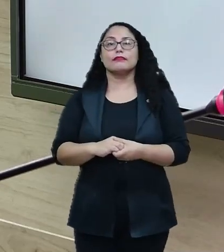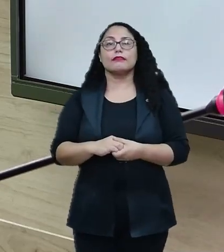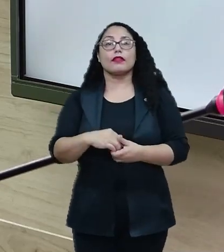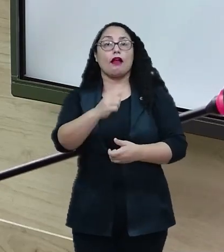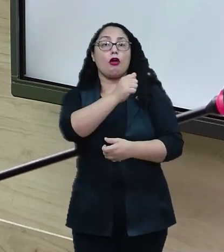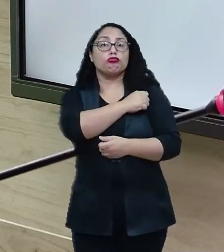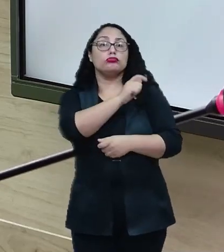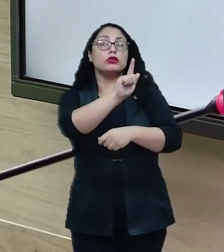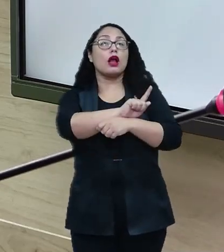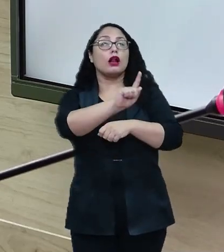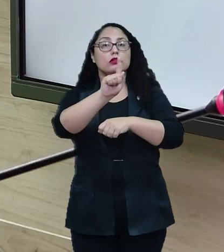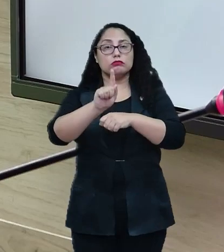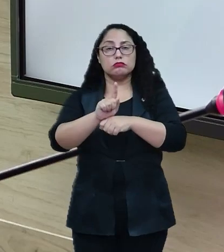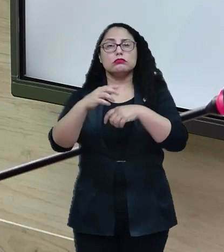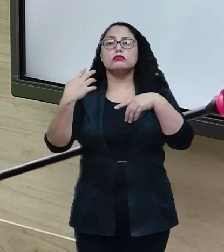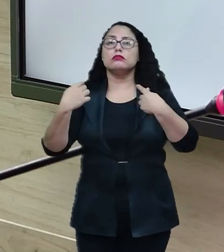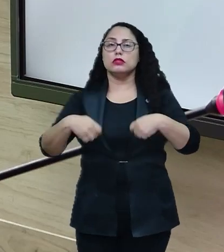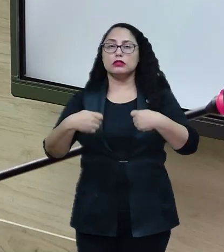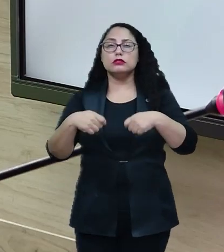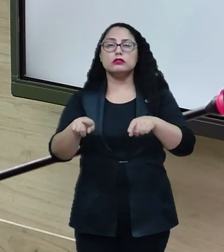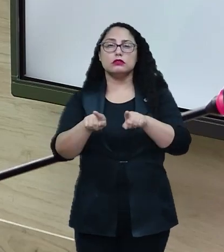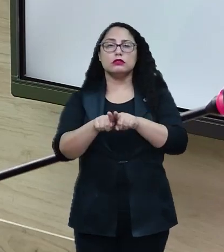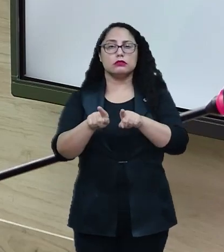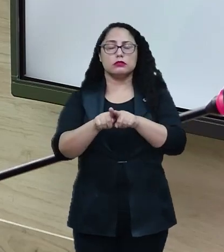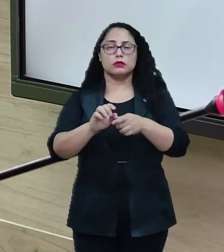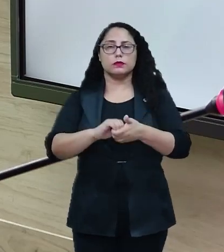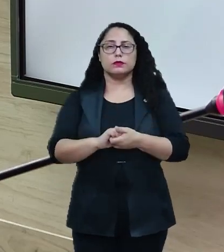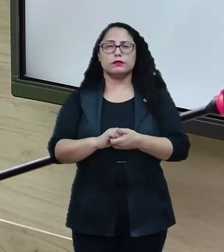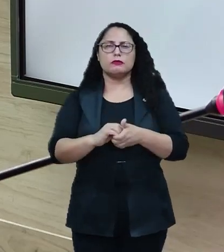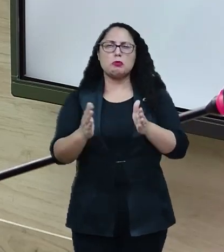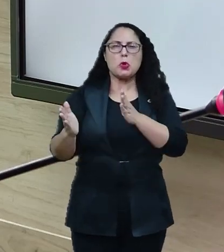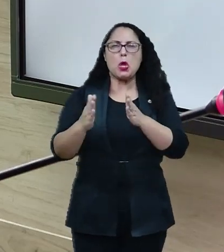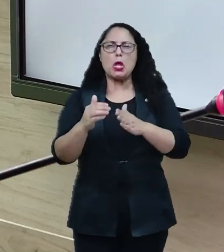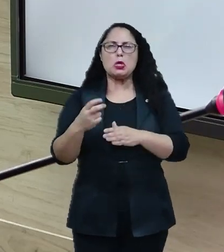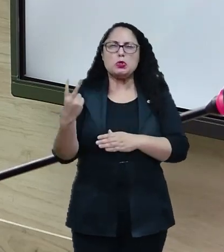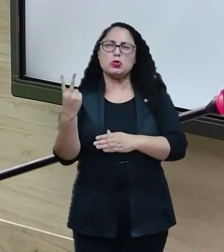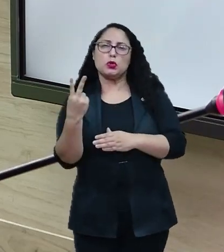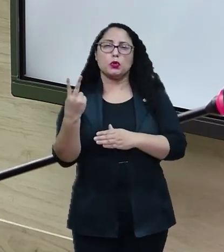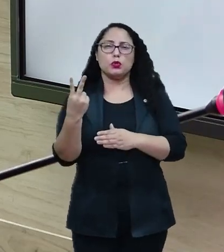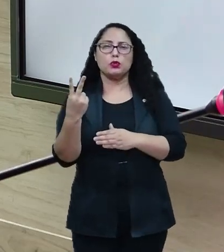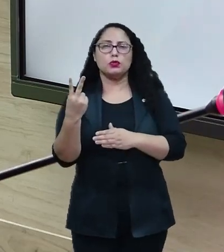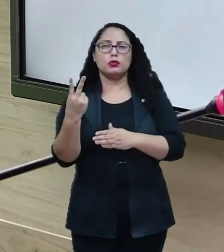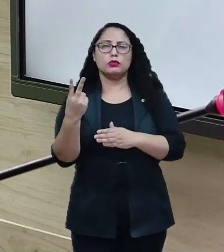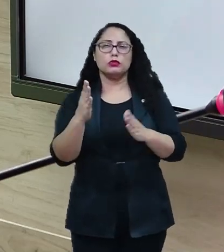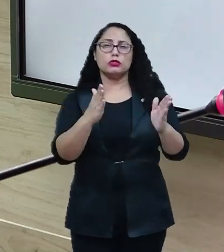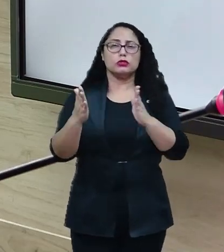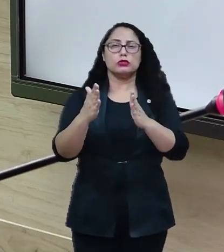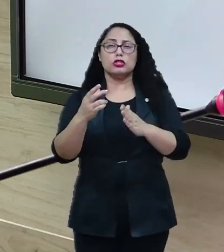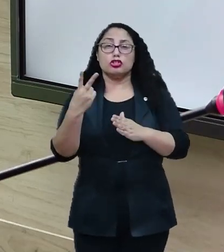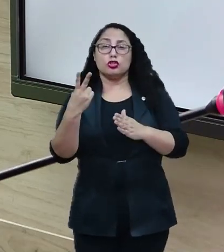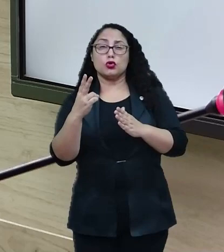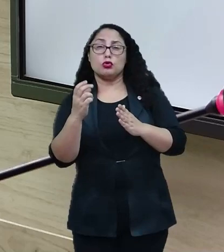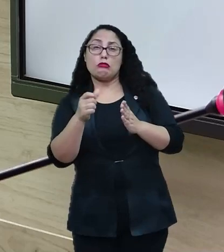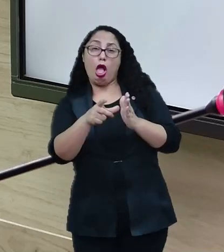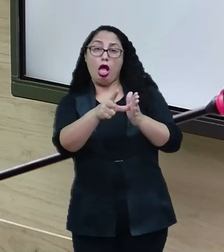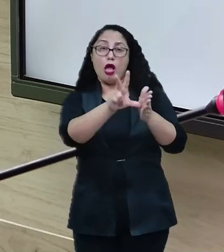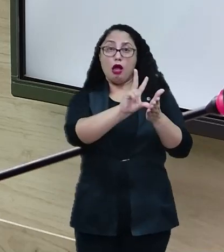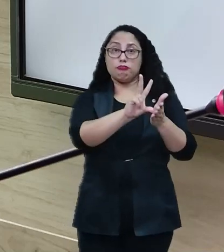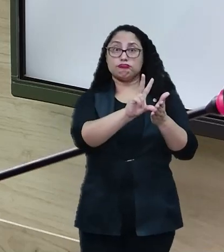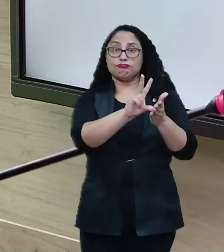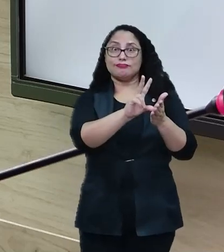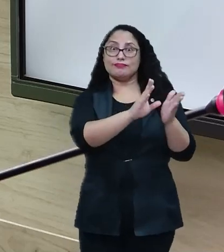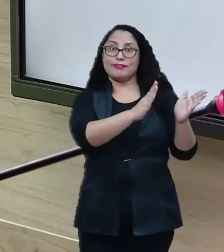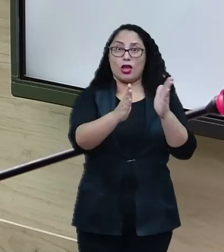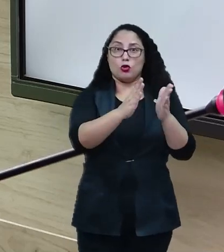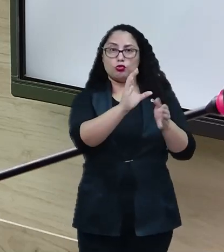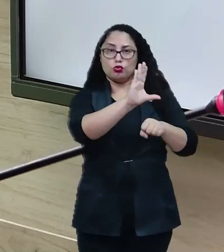estudante de graduação, ele precisa estar entre o segundo e o penúltimo período do